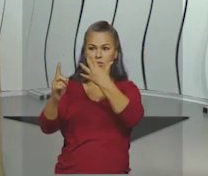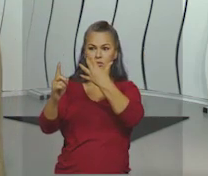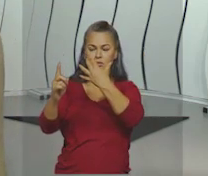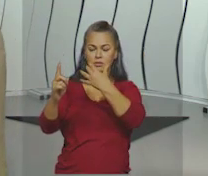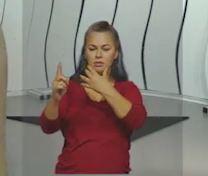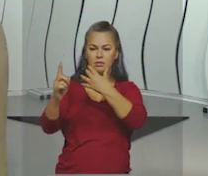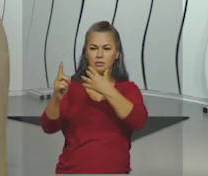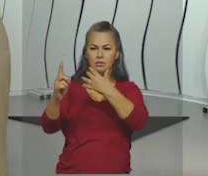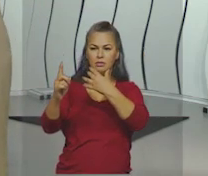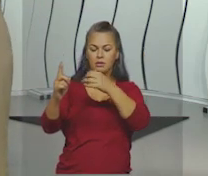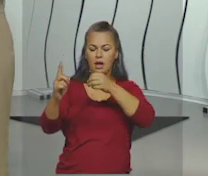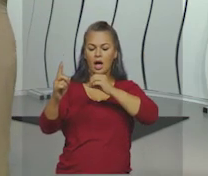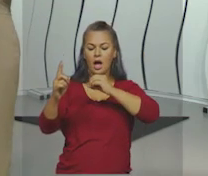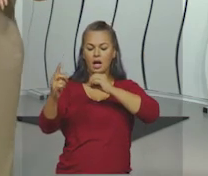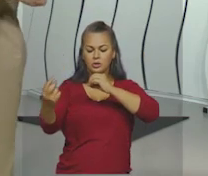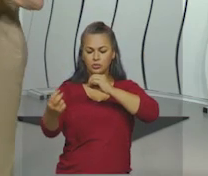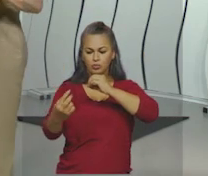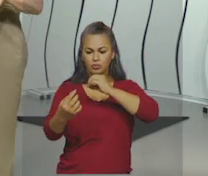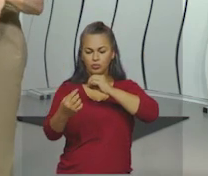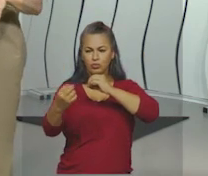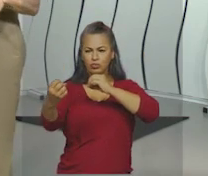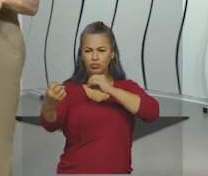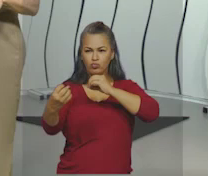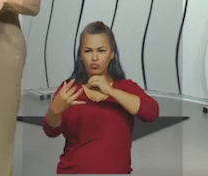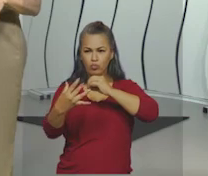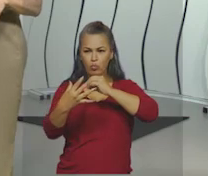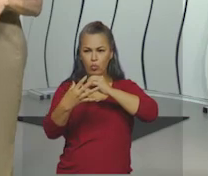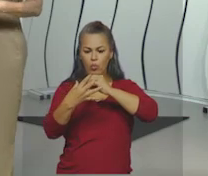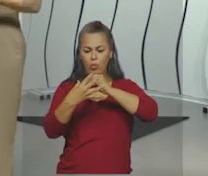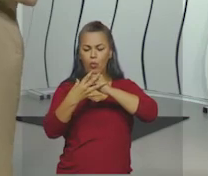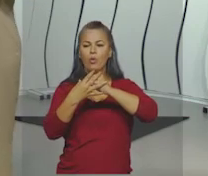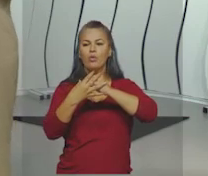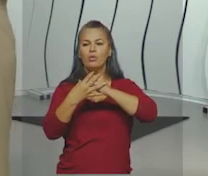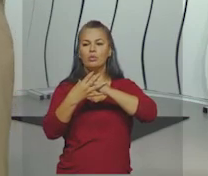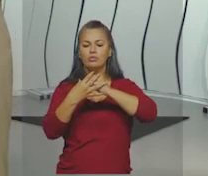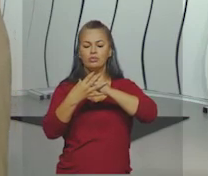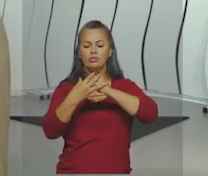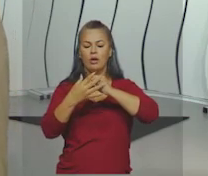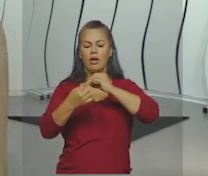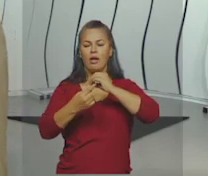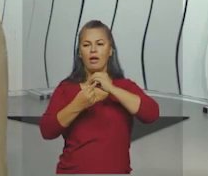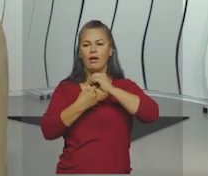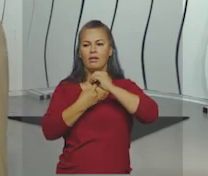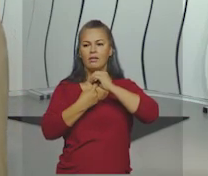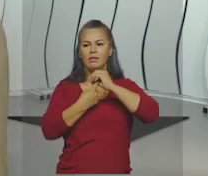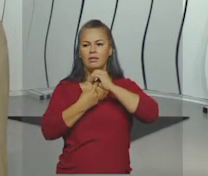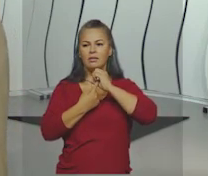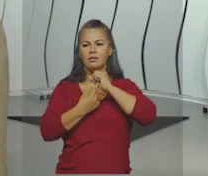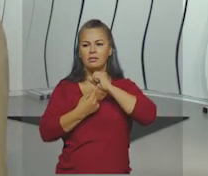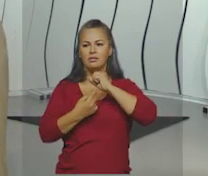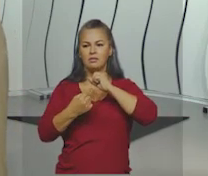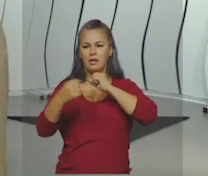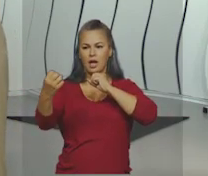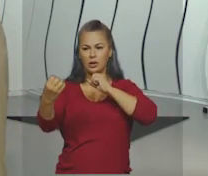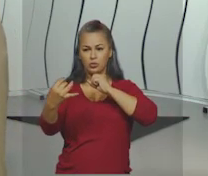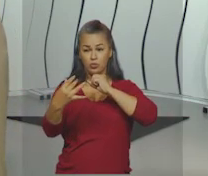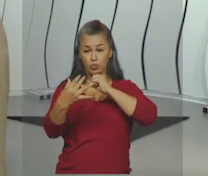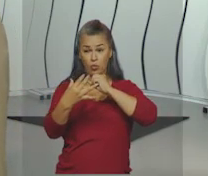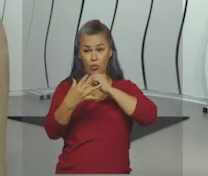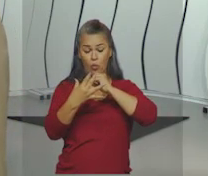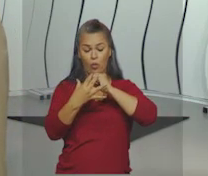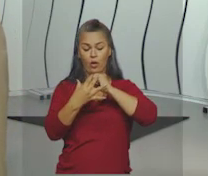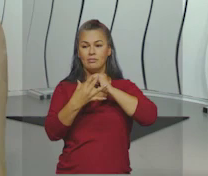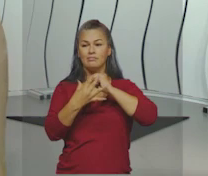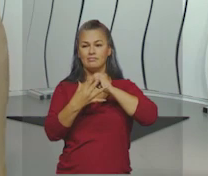está na frente, né, uma membrana, tá? Para dentro da pupila, tá? Que tem um buraquinho, ela